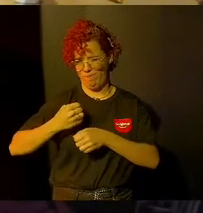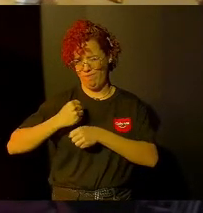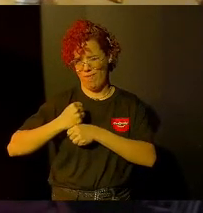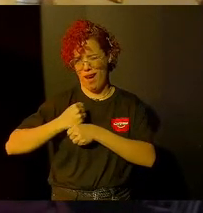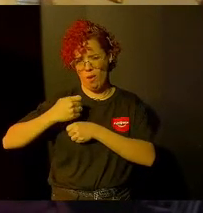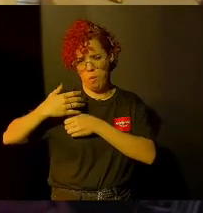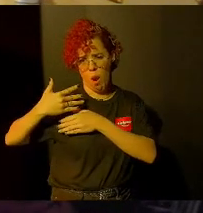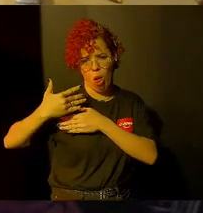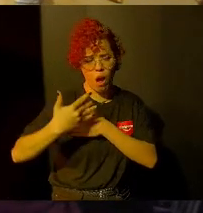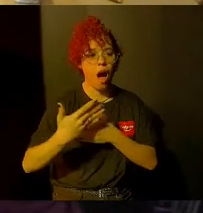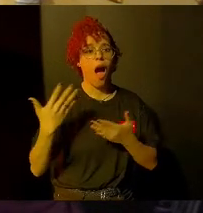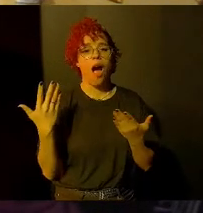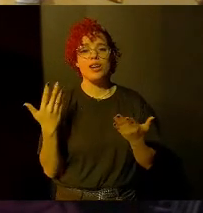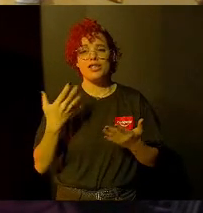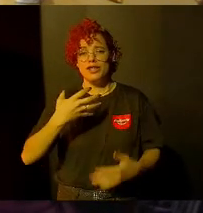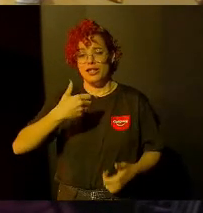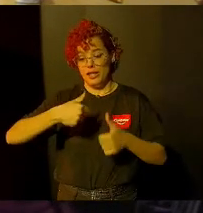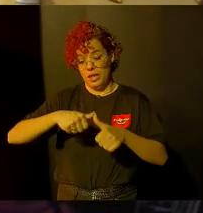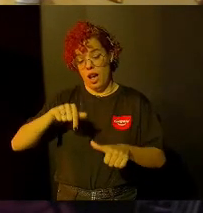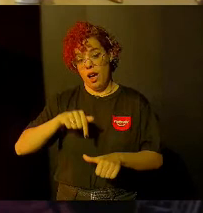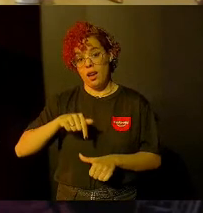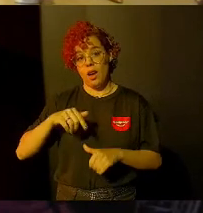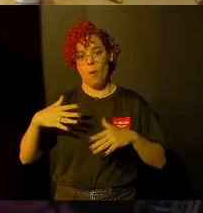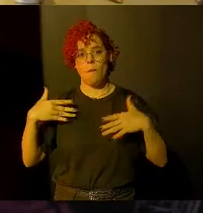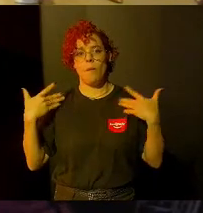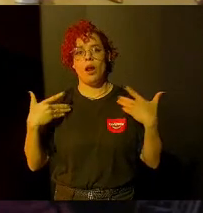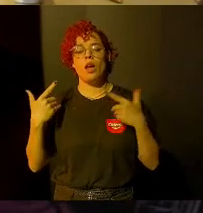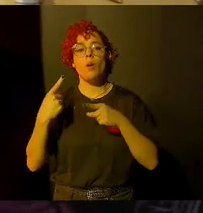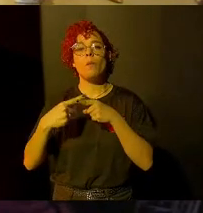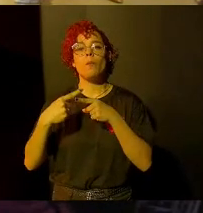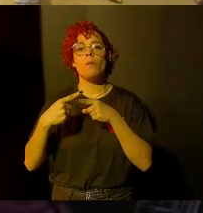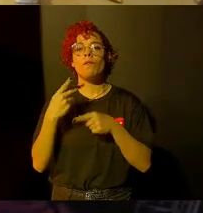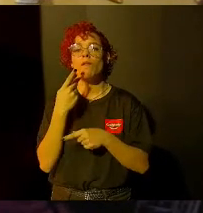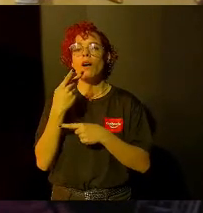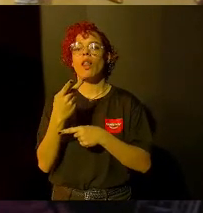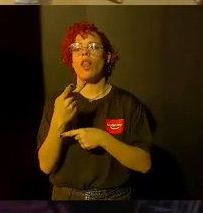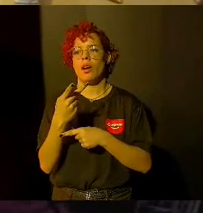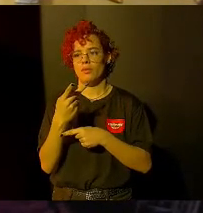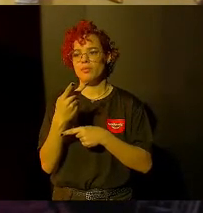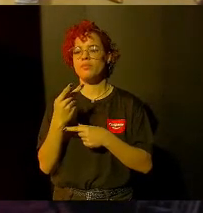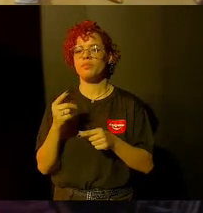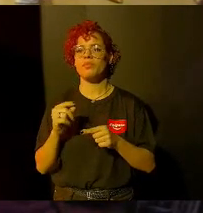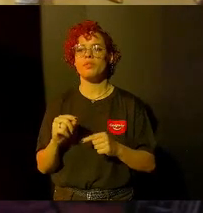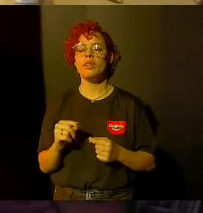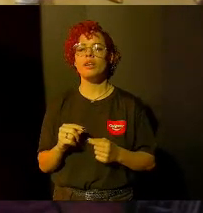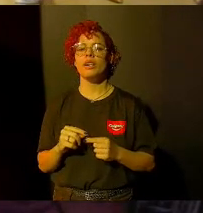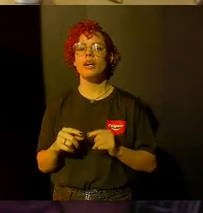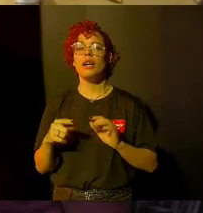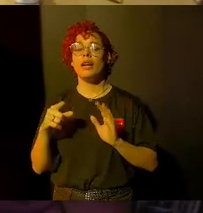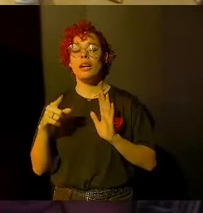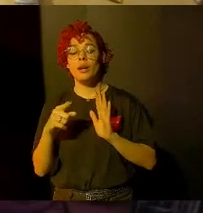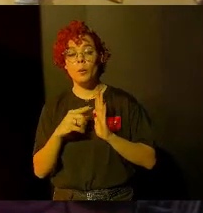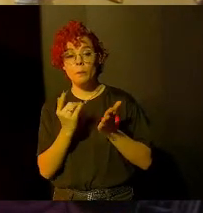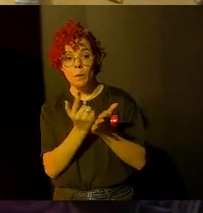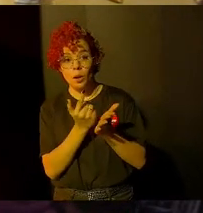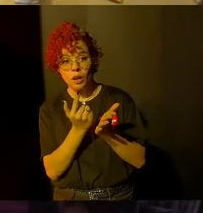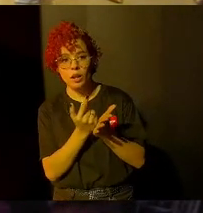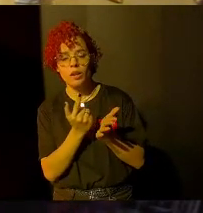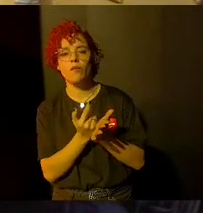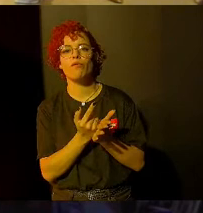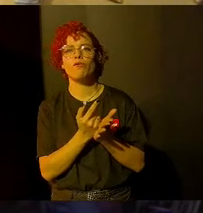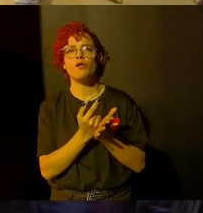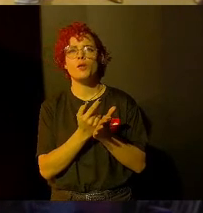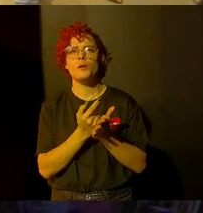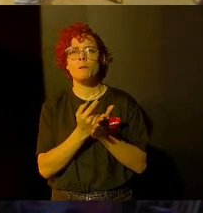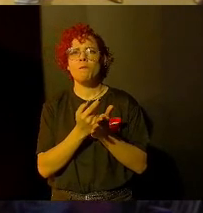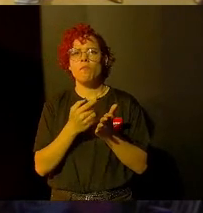aqui é uma alegria para falar justamente dessa desse livro que tem algo de biográfico né que é uma biografia especulativa